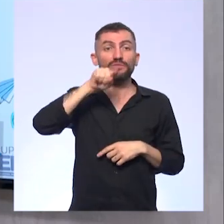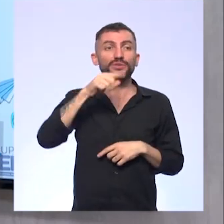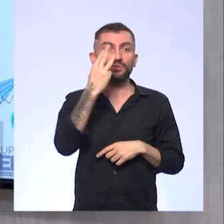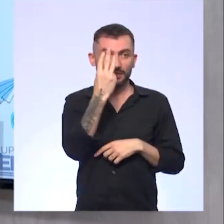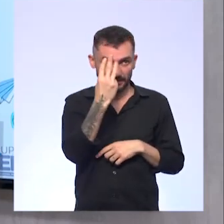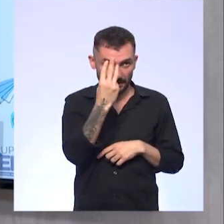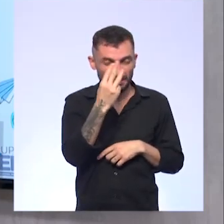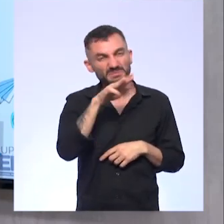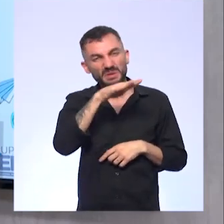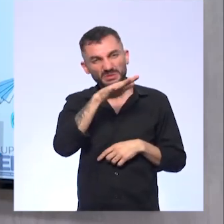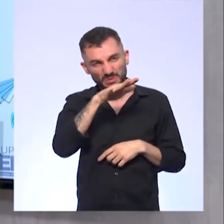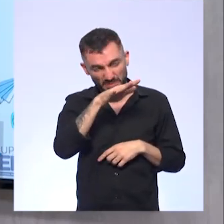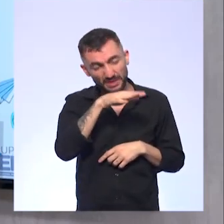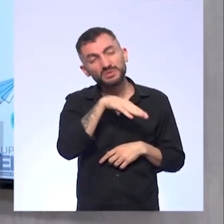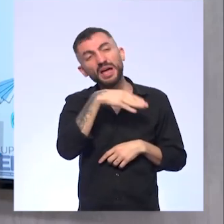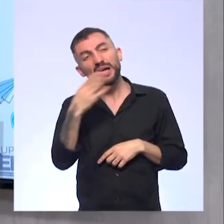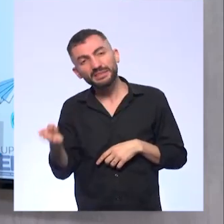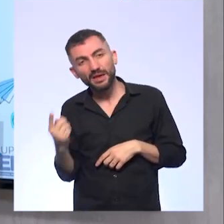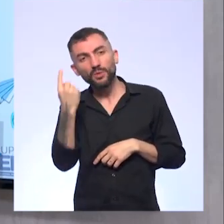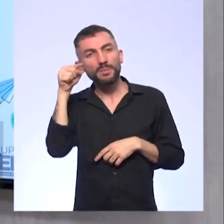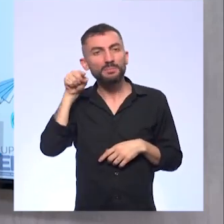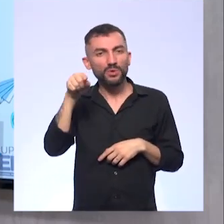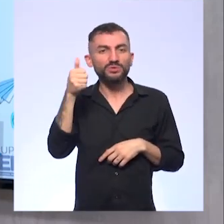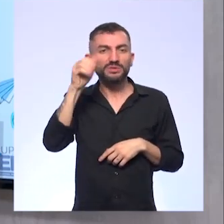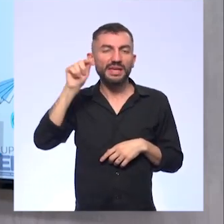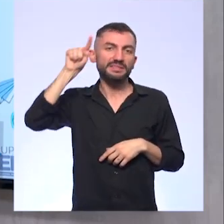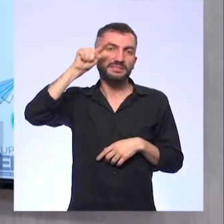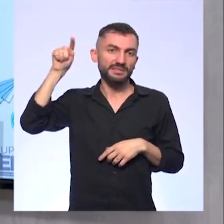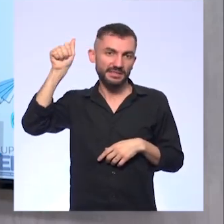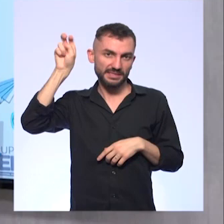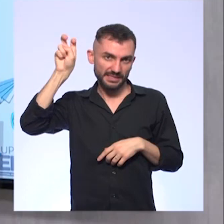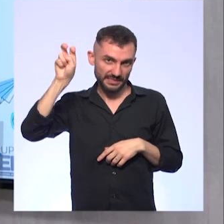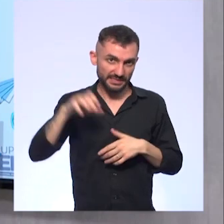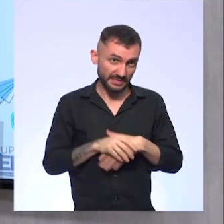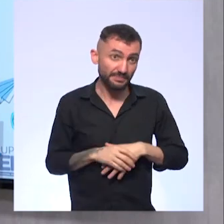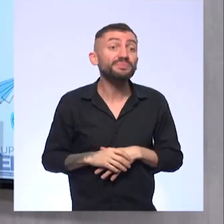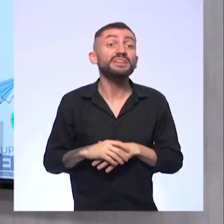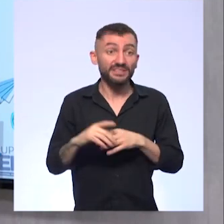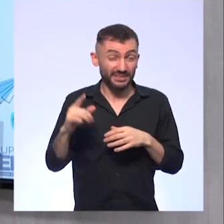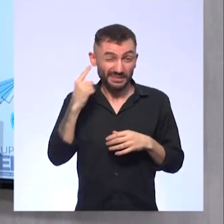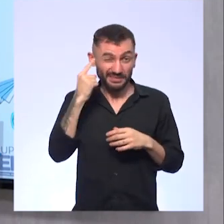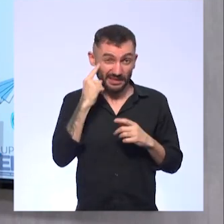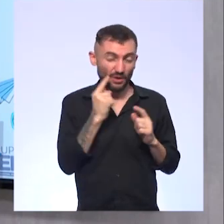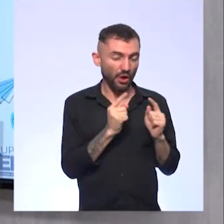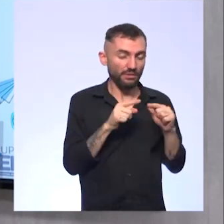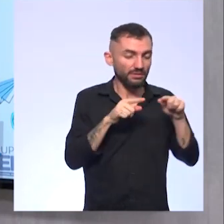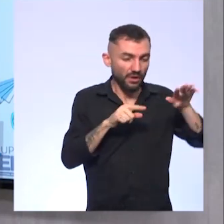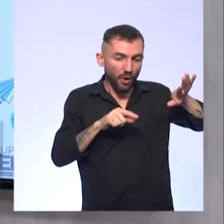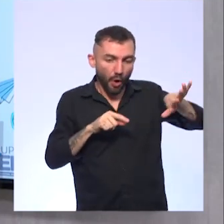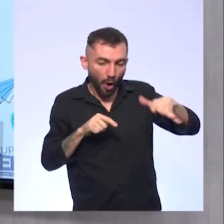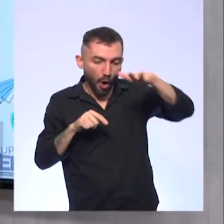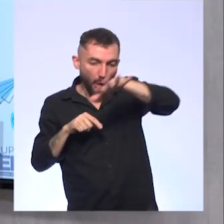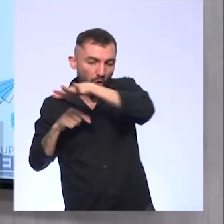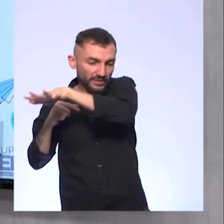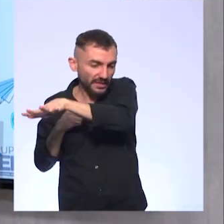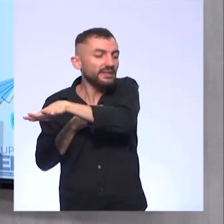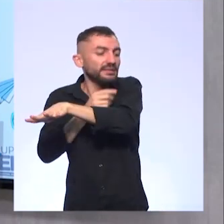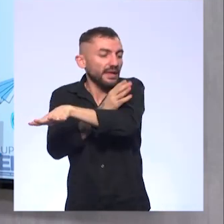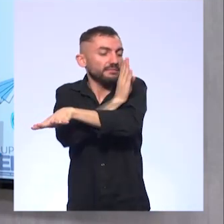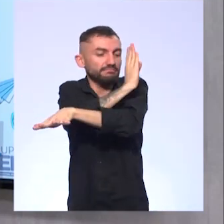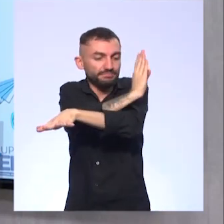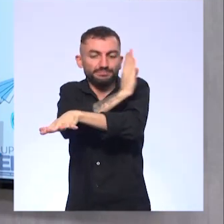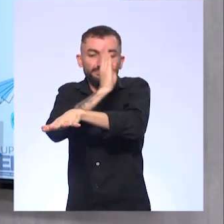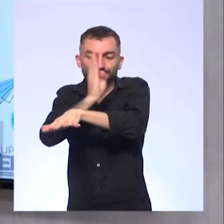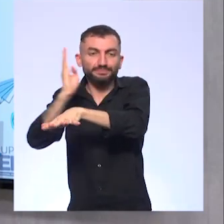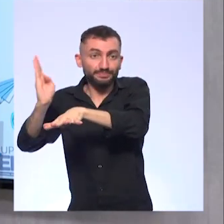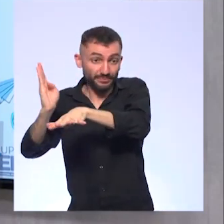14 mais ou menos há 1:15 aqui no meio Eu quero saber qual é o